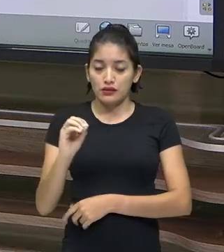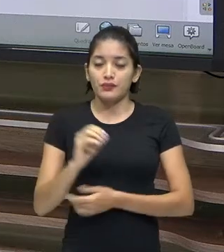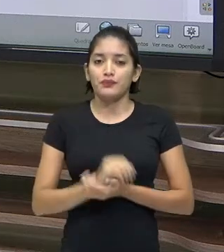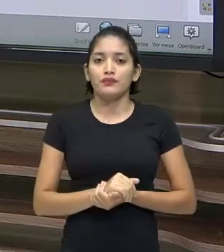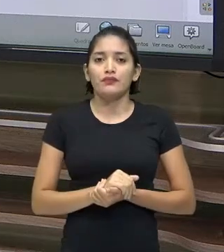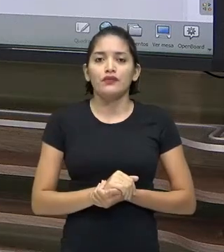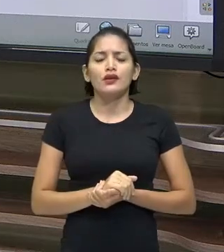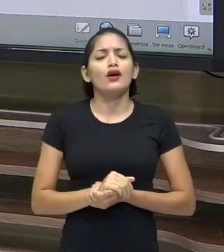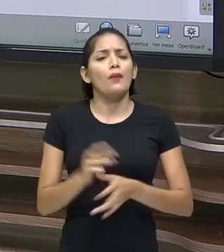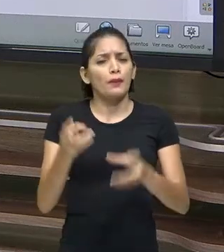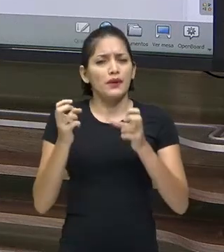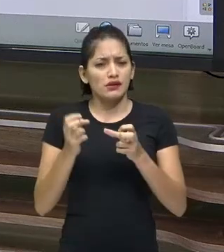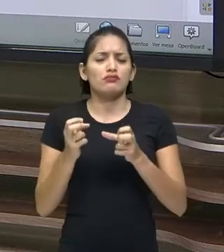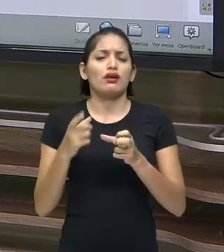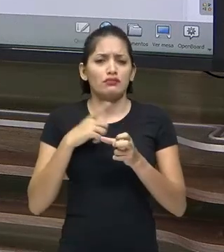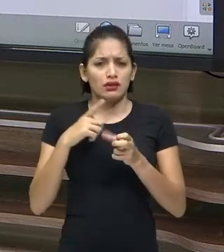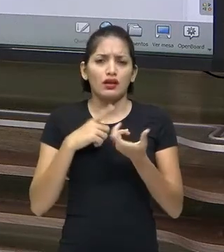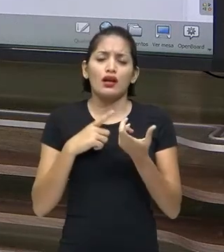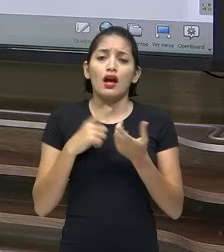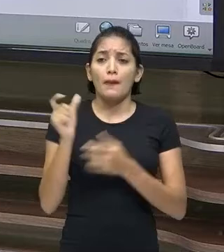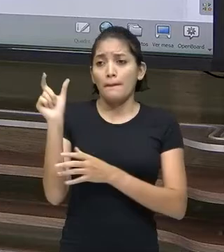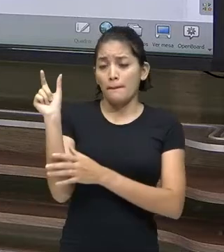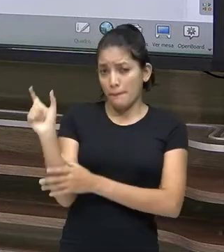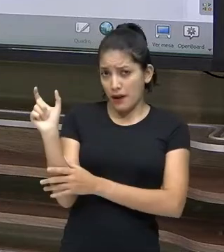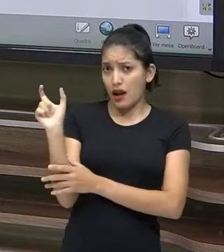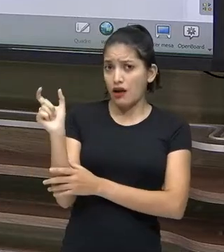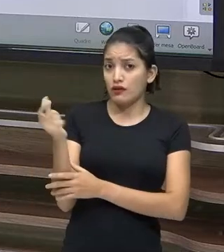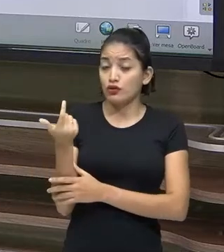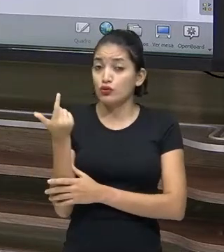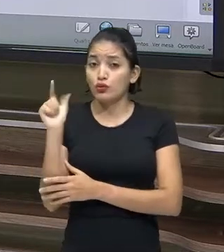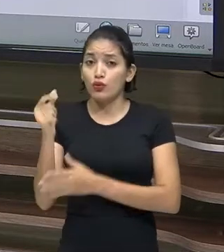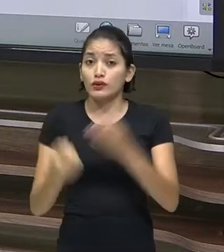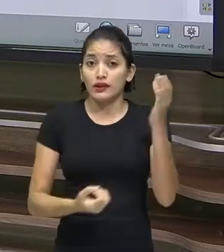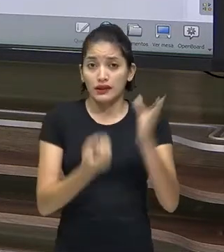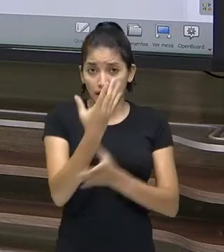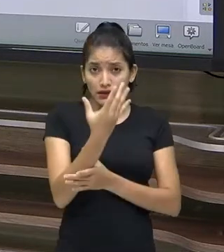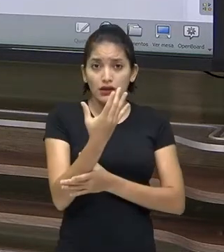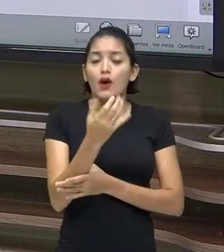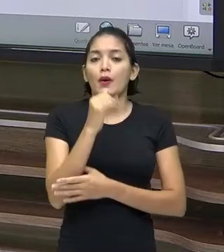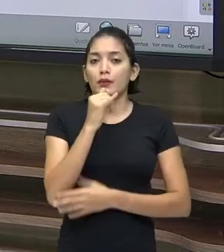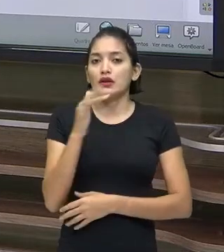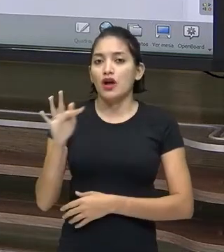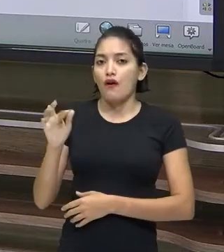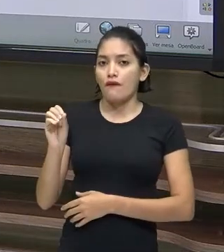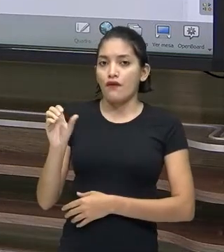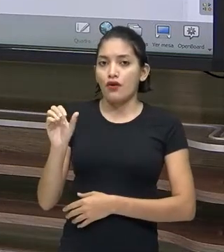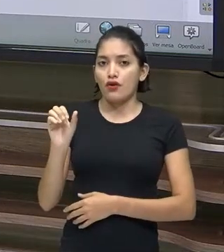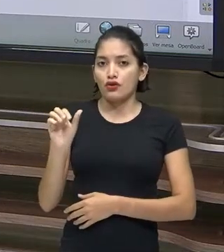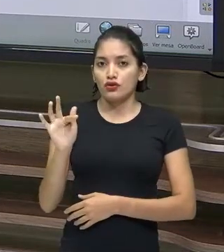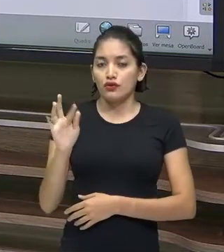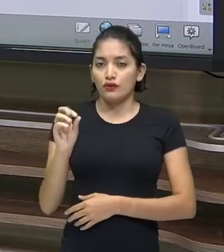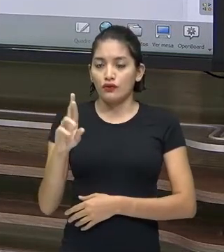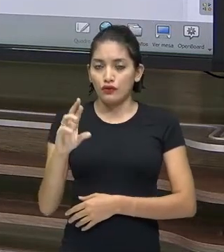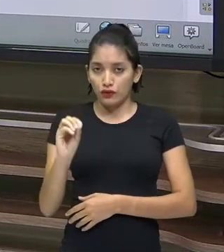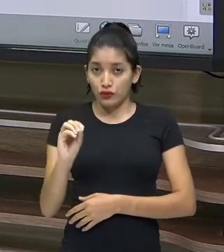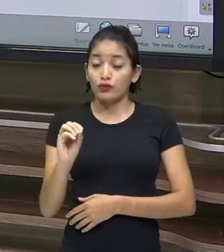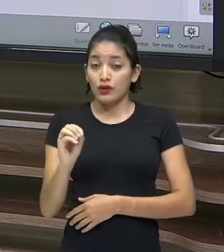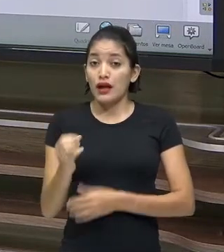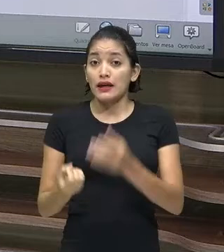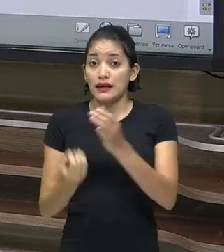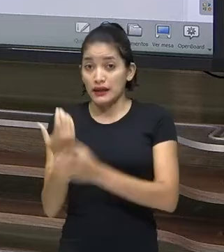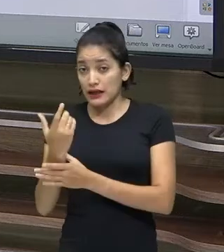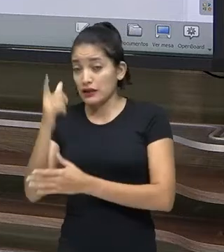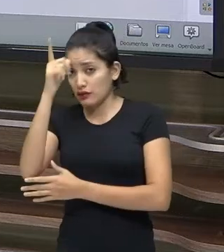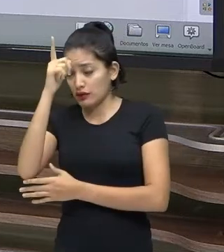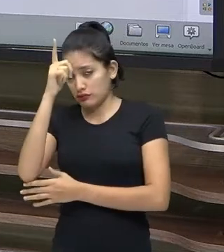palavras de outras origens, como por exemplo o fósforo, né, que ele é de origem grega. E aí a palavra fósforo,